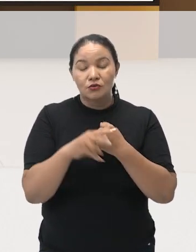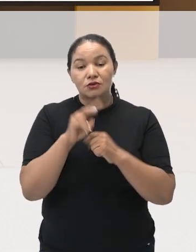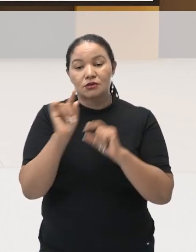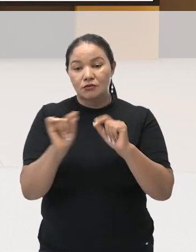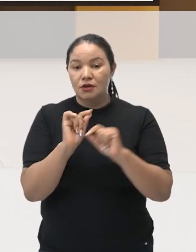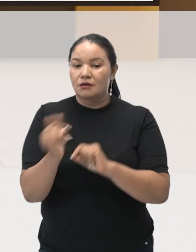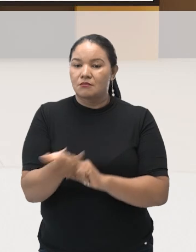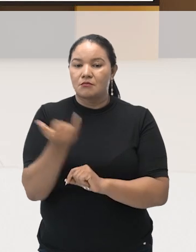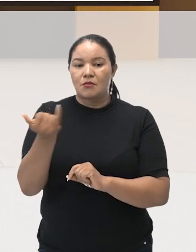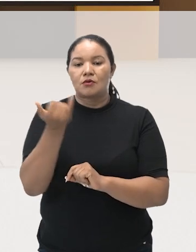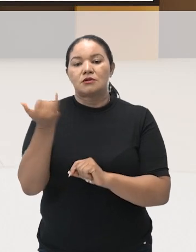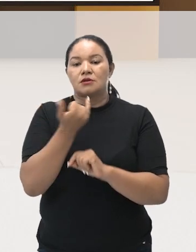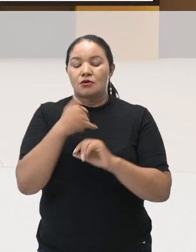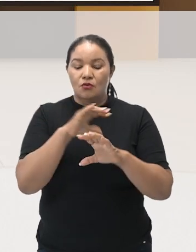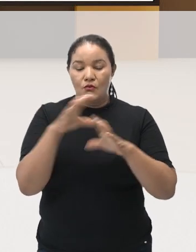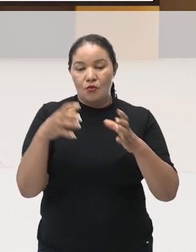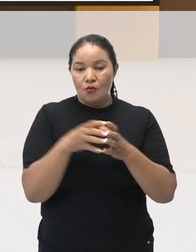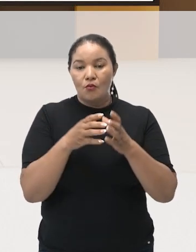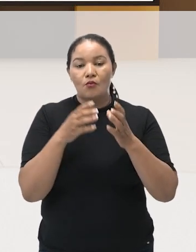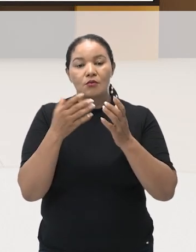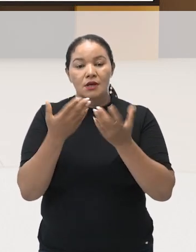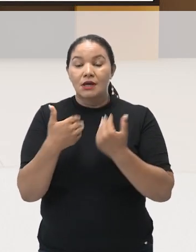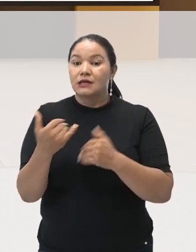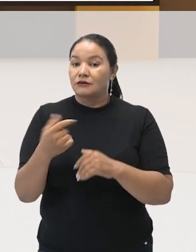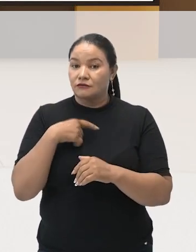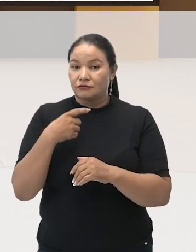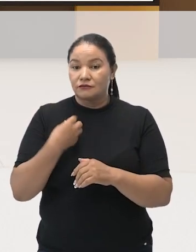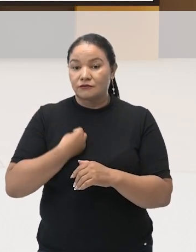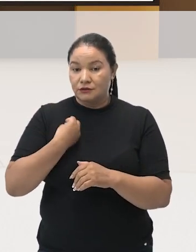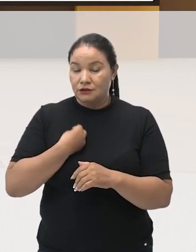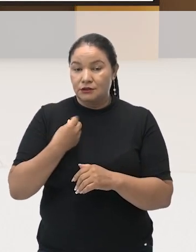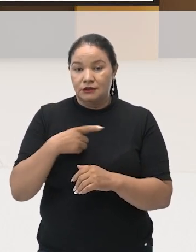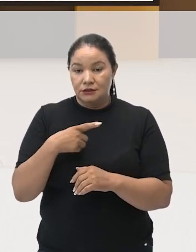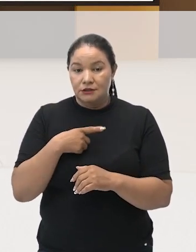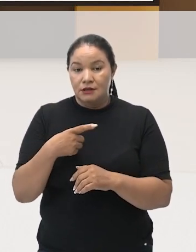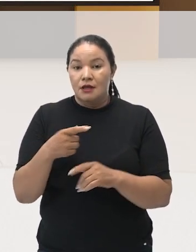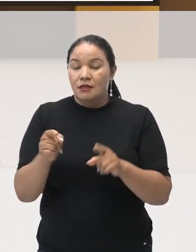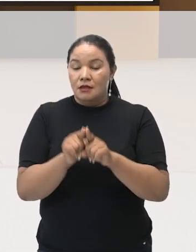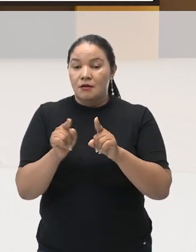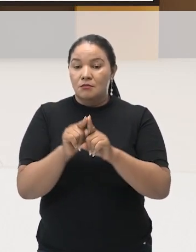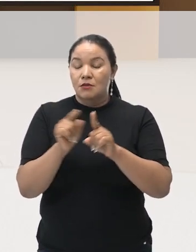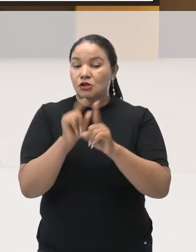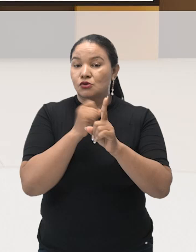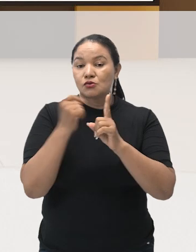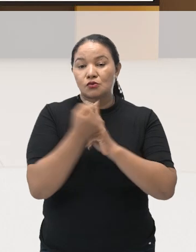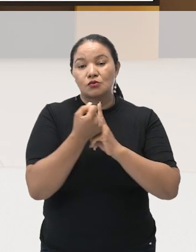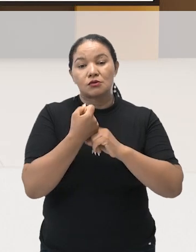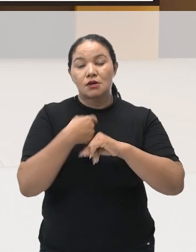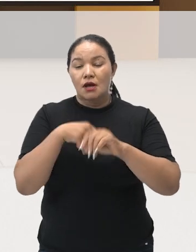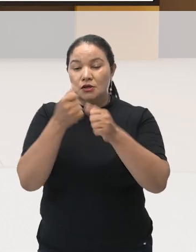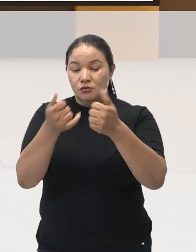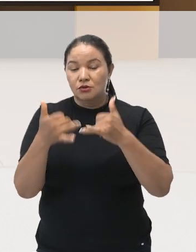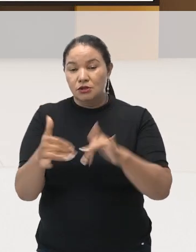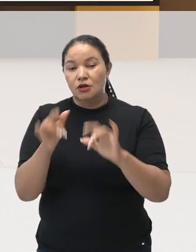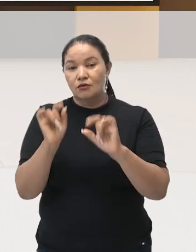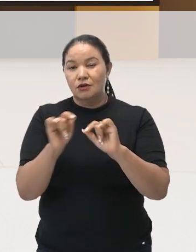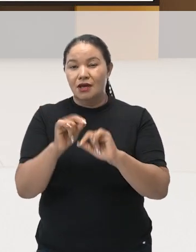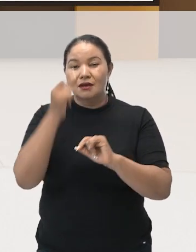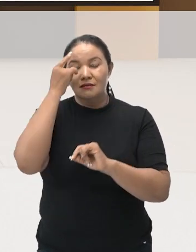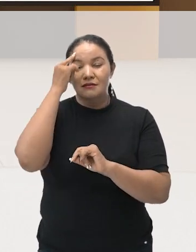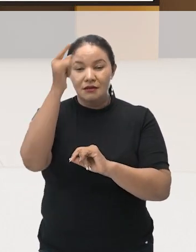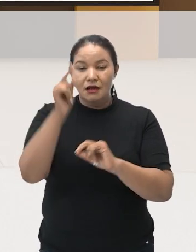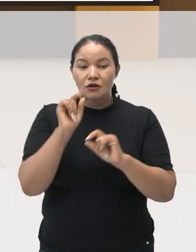que essas comunidades existem, e tudo isso tem uma importância muito grande, que até a sociologia pode explicar para a gente, né, professor? Que essa ideia